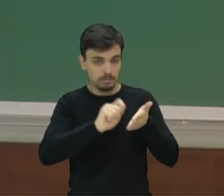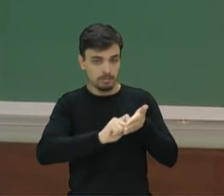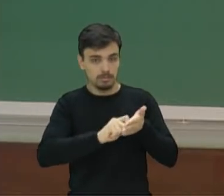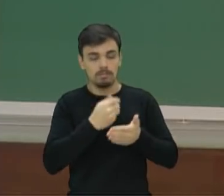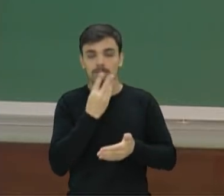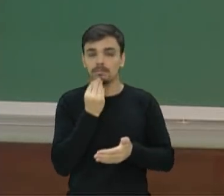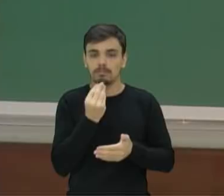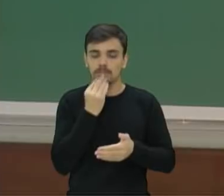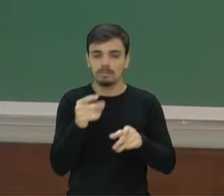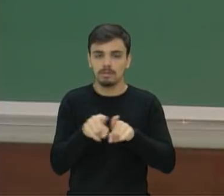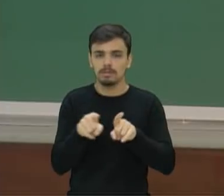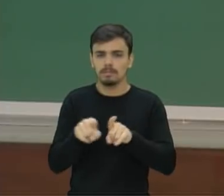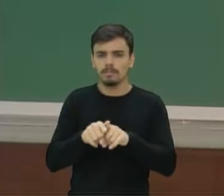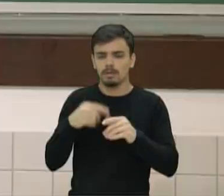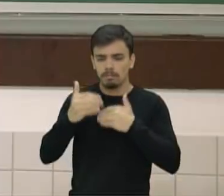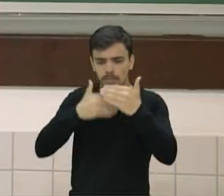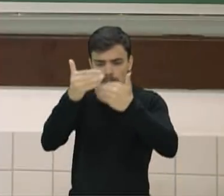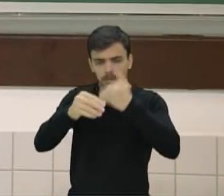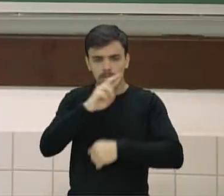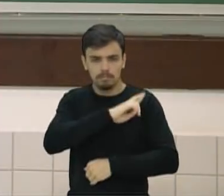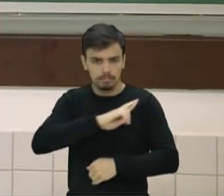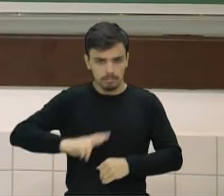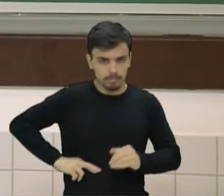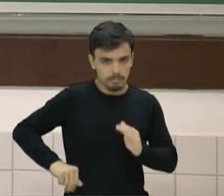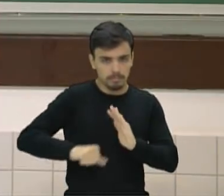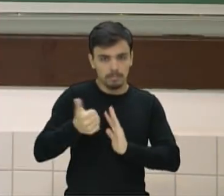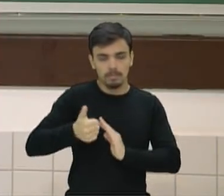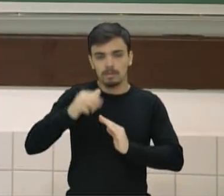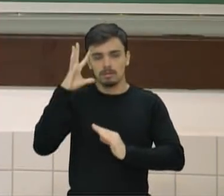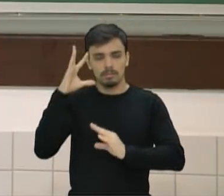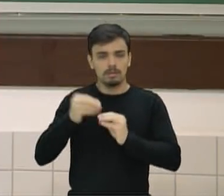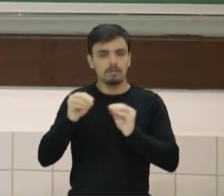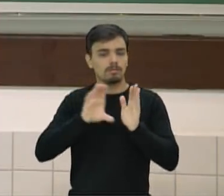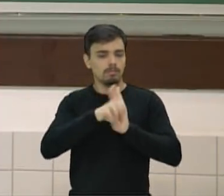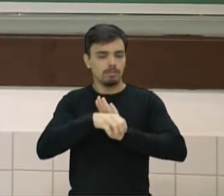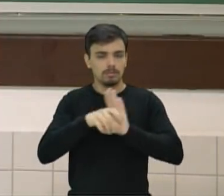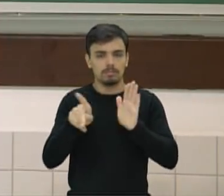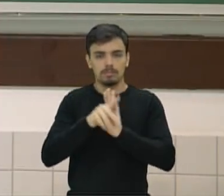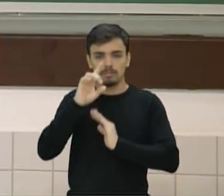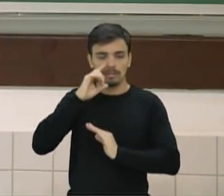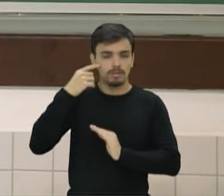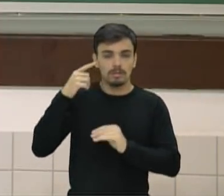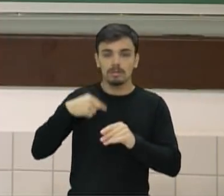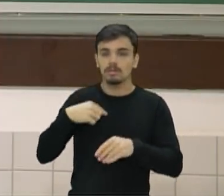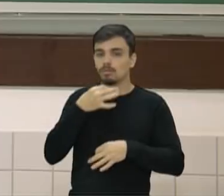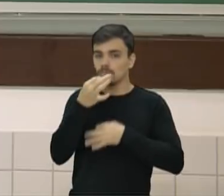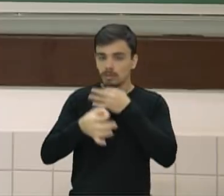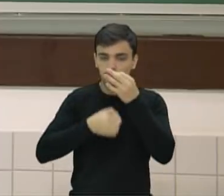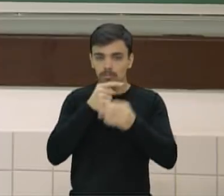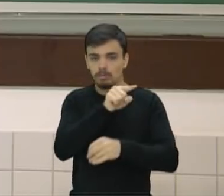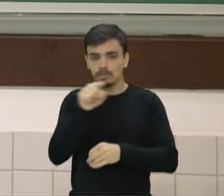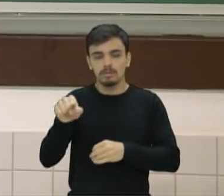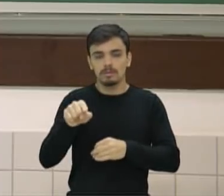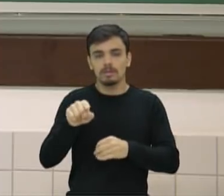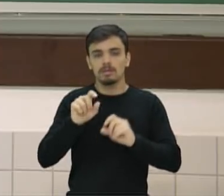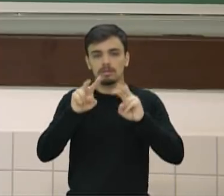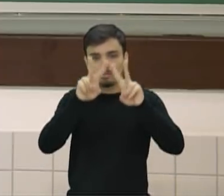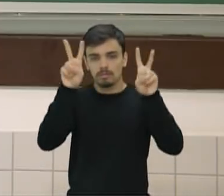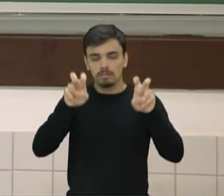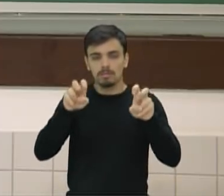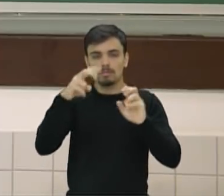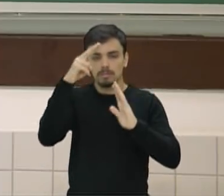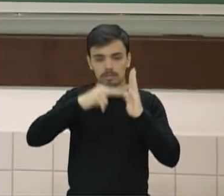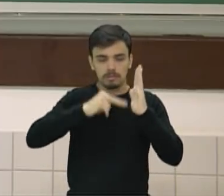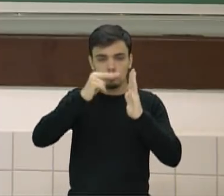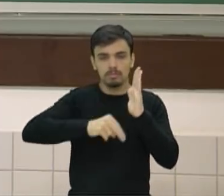profissional na Primeira República. Então, nós entendemos um pouco mais esse conceito do Durkheim, e eu já deixo a sugestão para vocês fazerem a leitura do